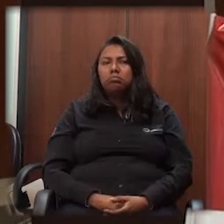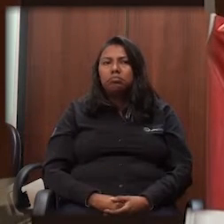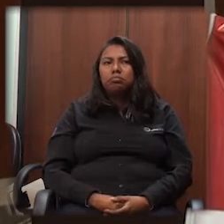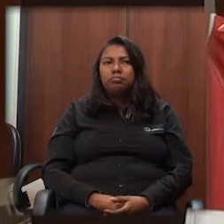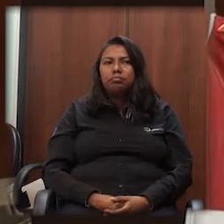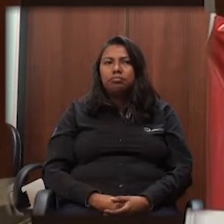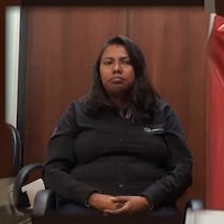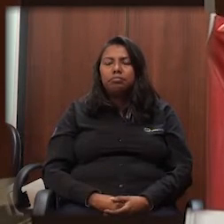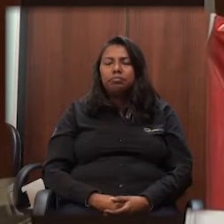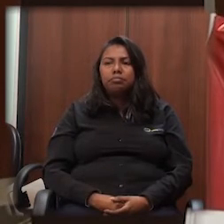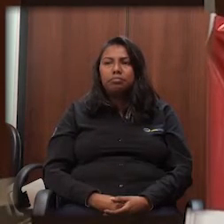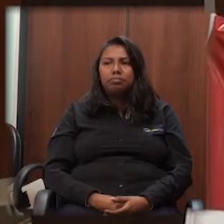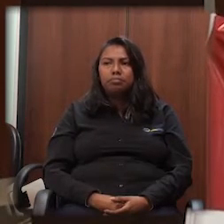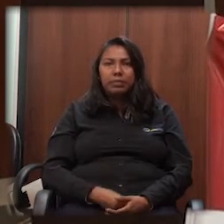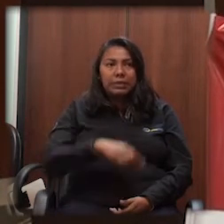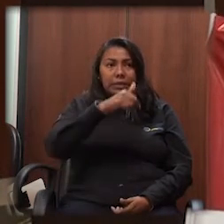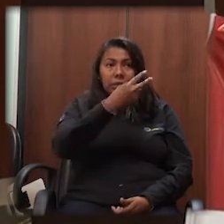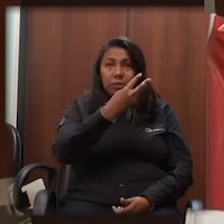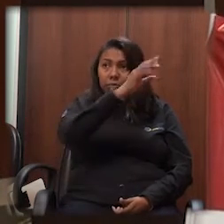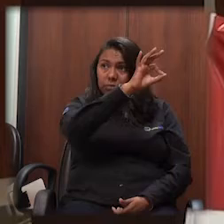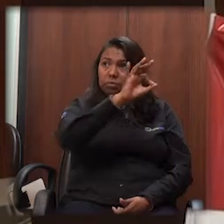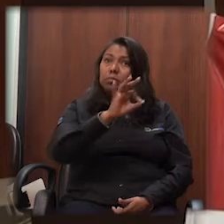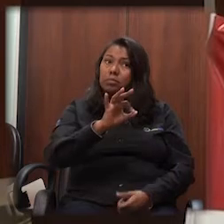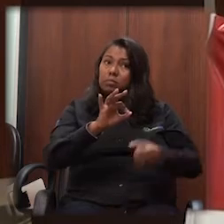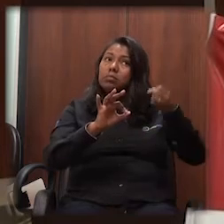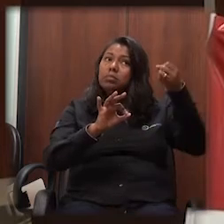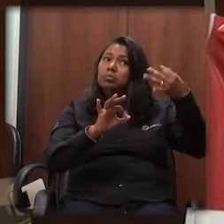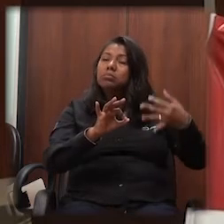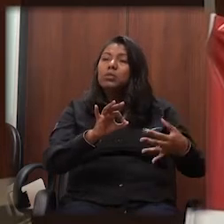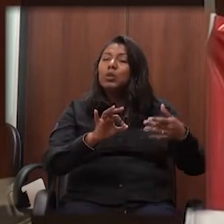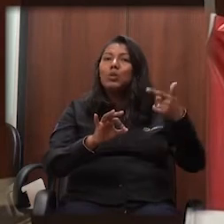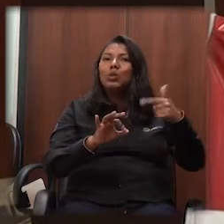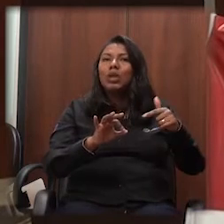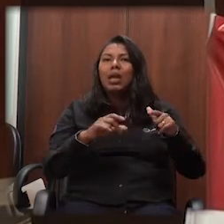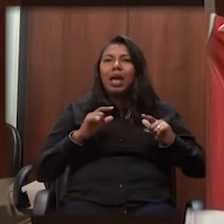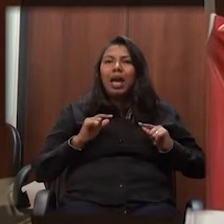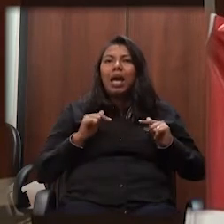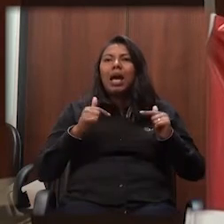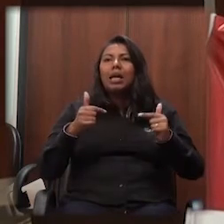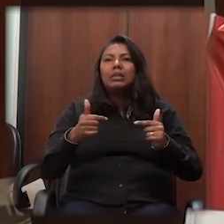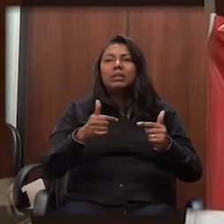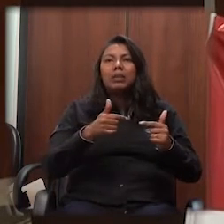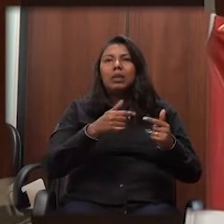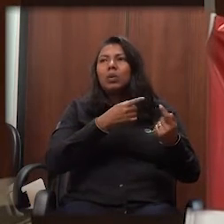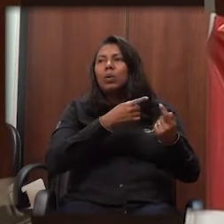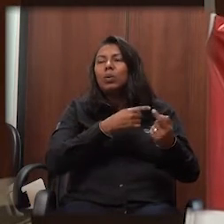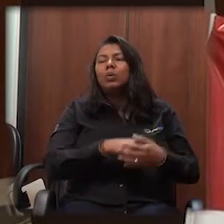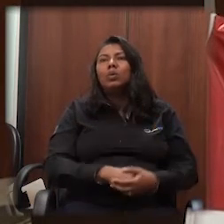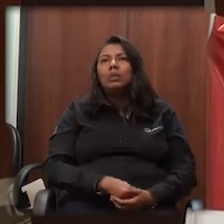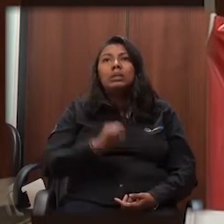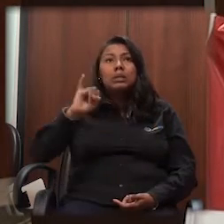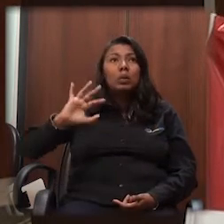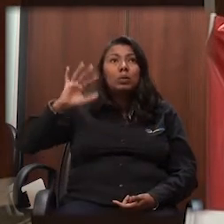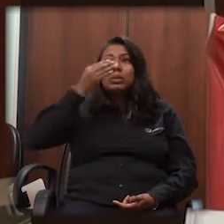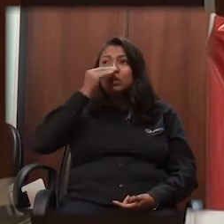interface. Então, 72% revelam que não possuem ações de enfrentamento à violação de direitos humanos junto aos